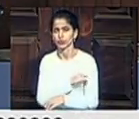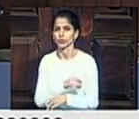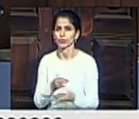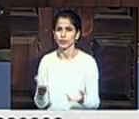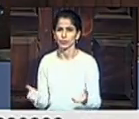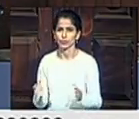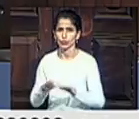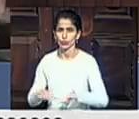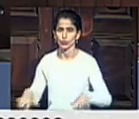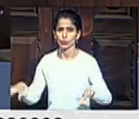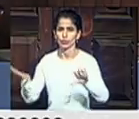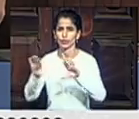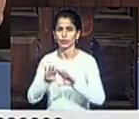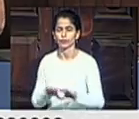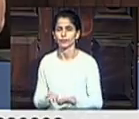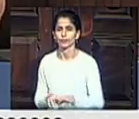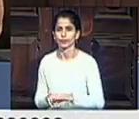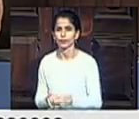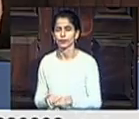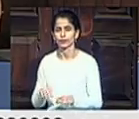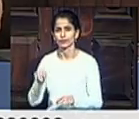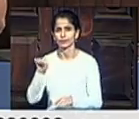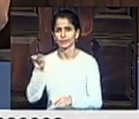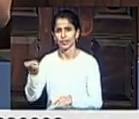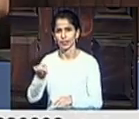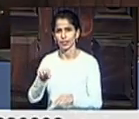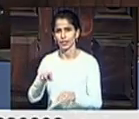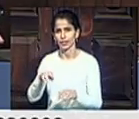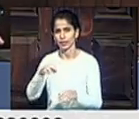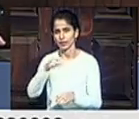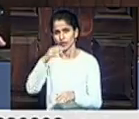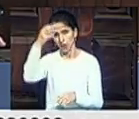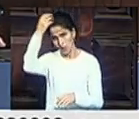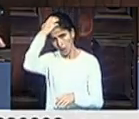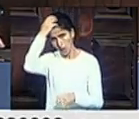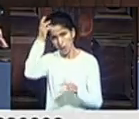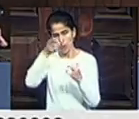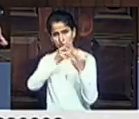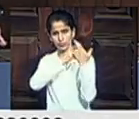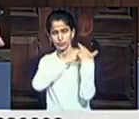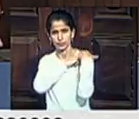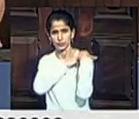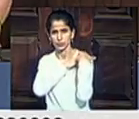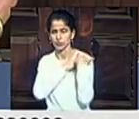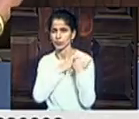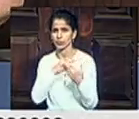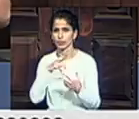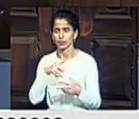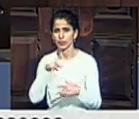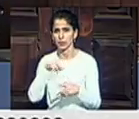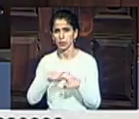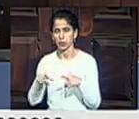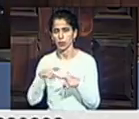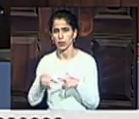fluminense, tem que ser o responsável pela crise,